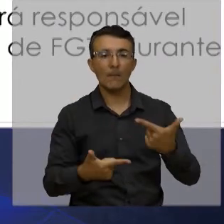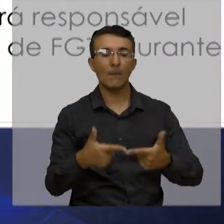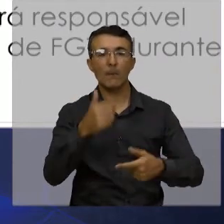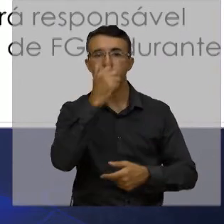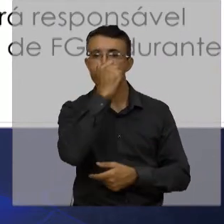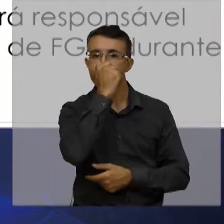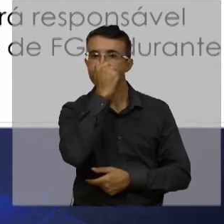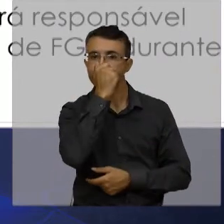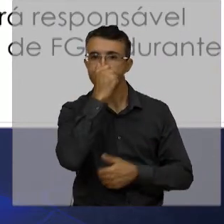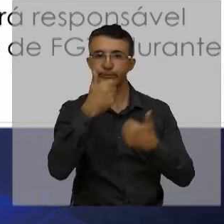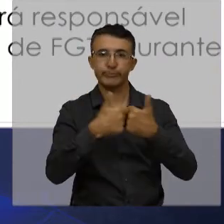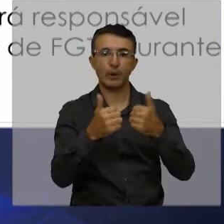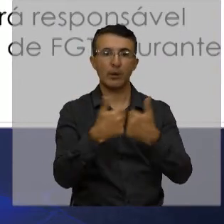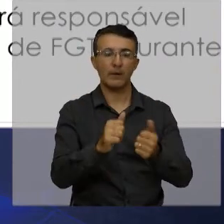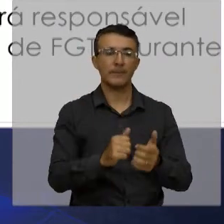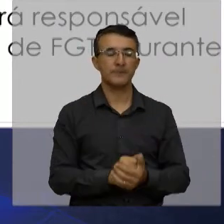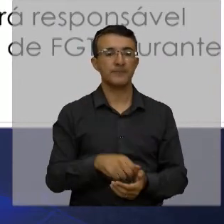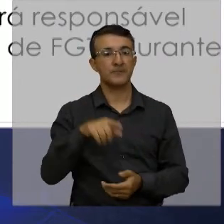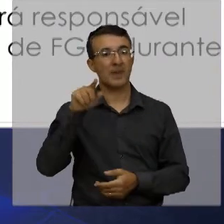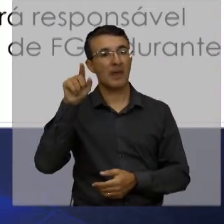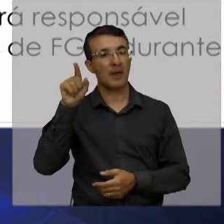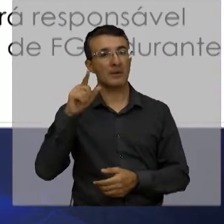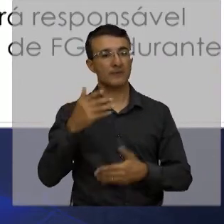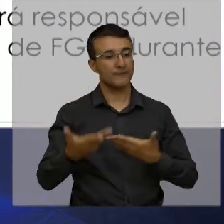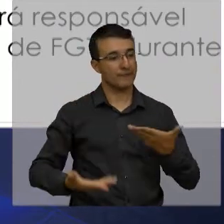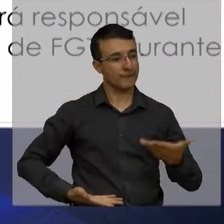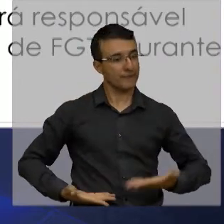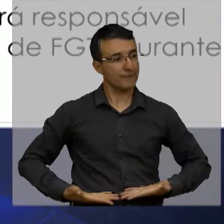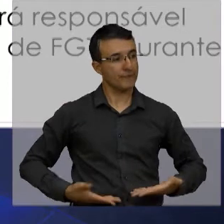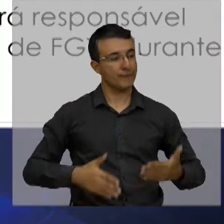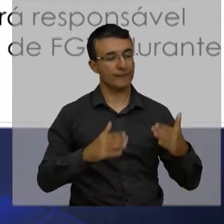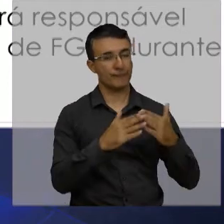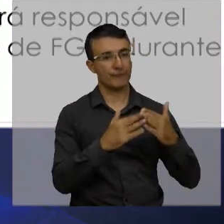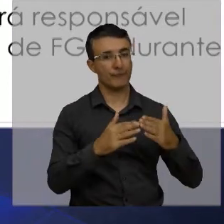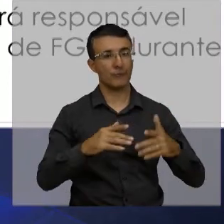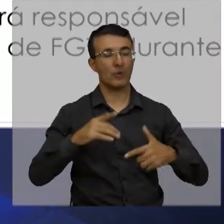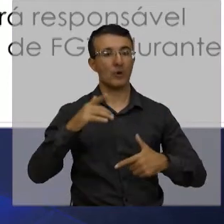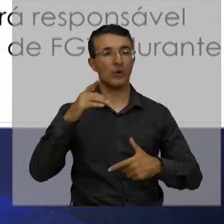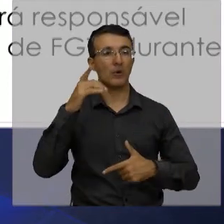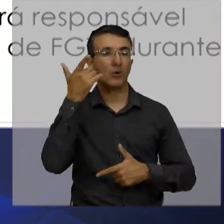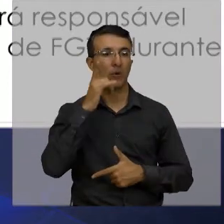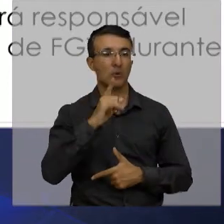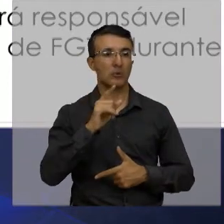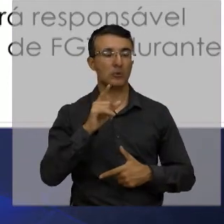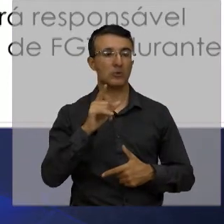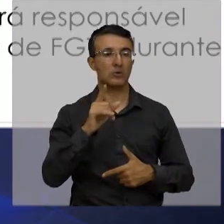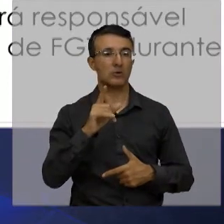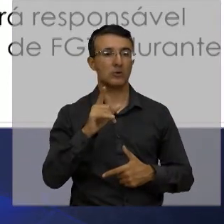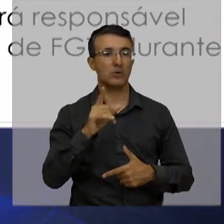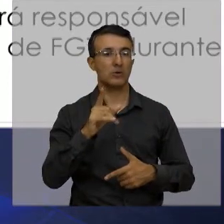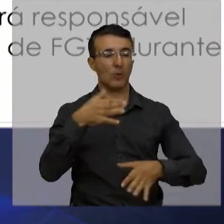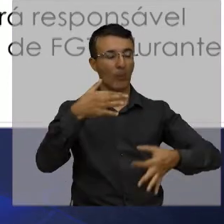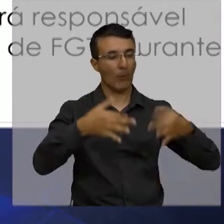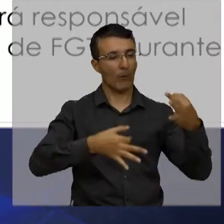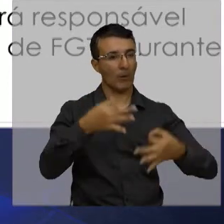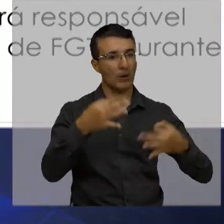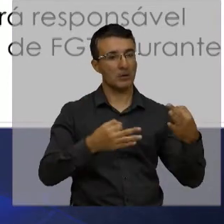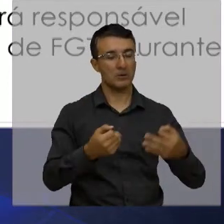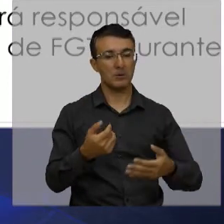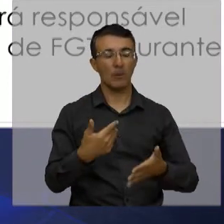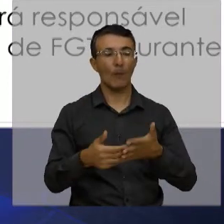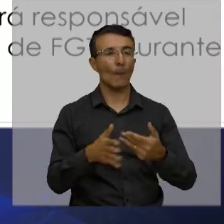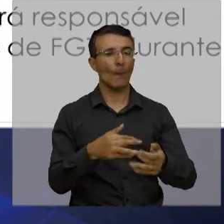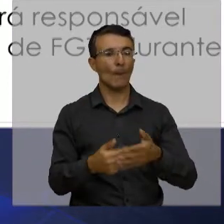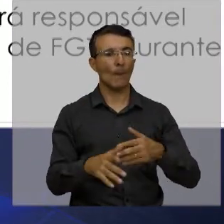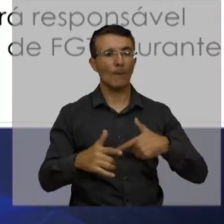domésticas conquistaram na justiça a estabilidade de 1 ano, né, que está no STF, qualquer trabalhadora que